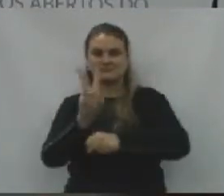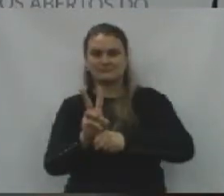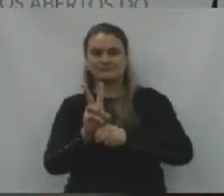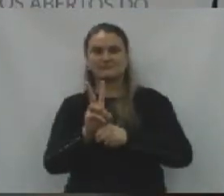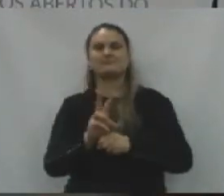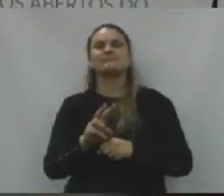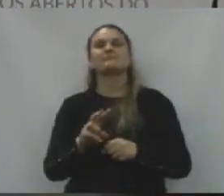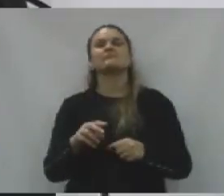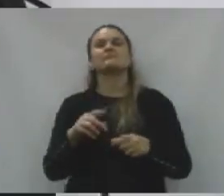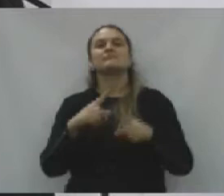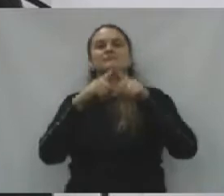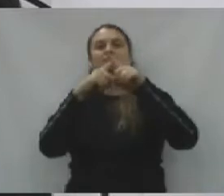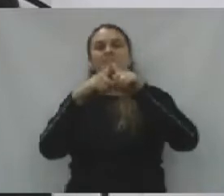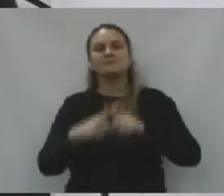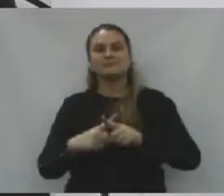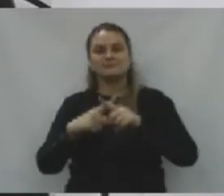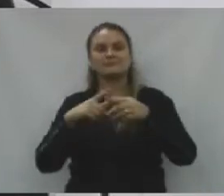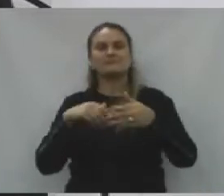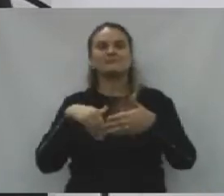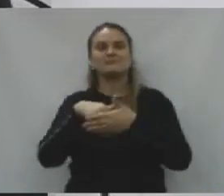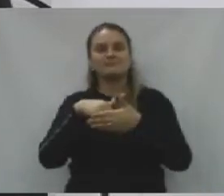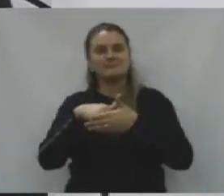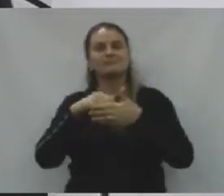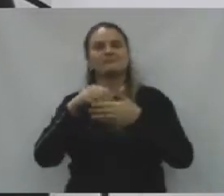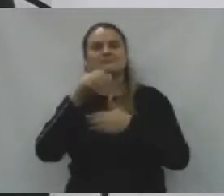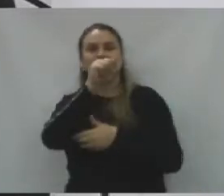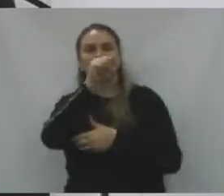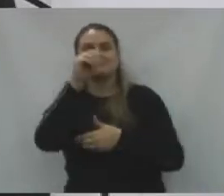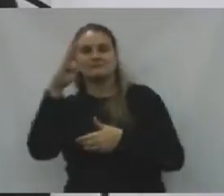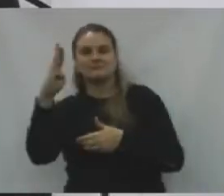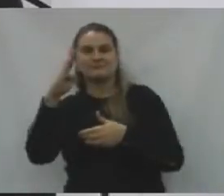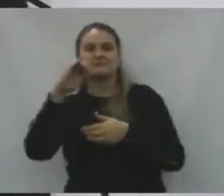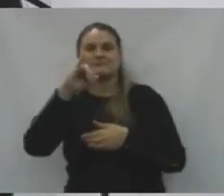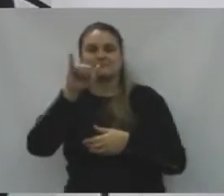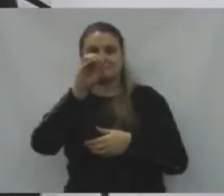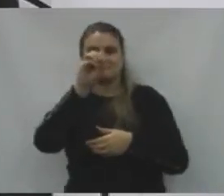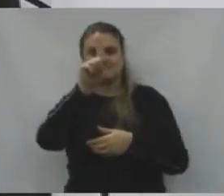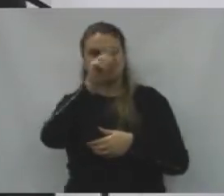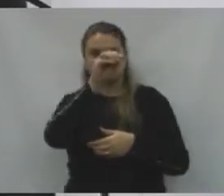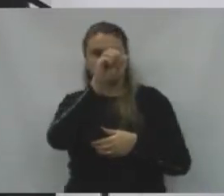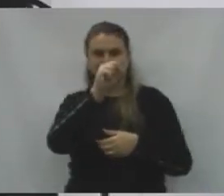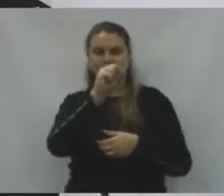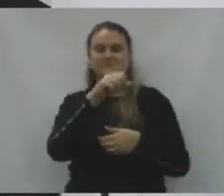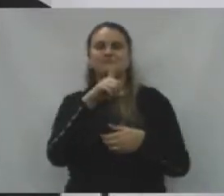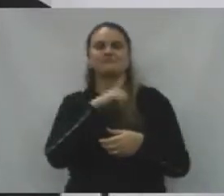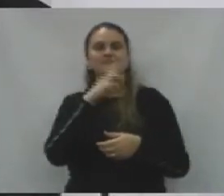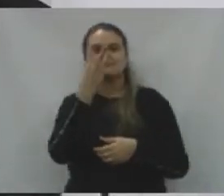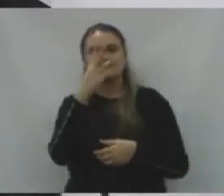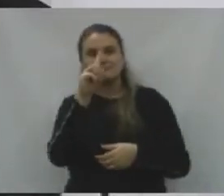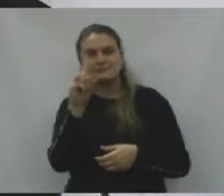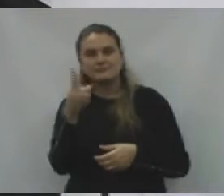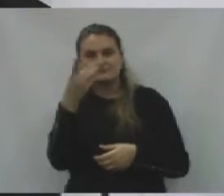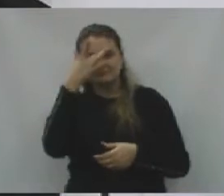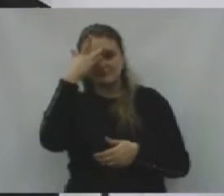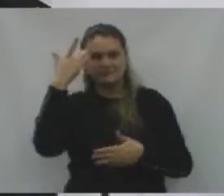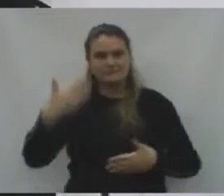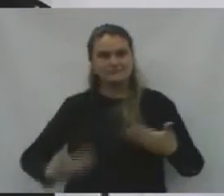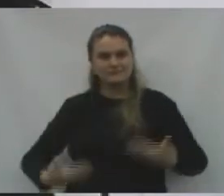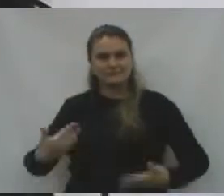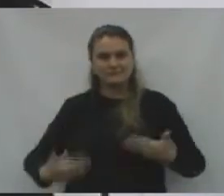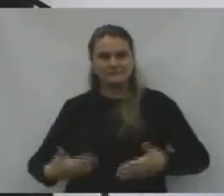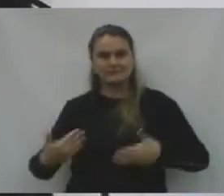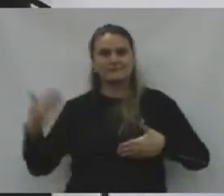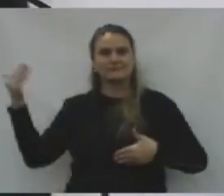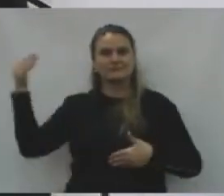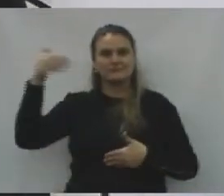do Paraná, fase final B, sem dúvida, um grande evento que trouxe mais de 3.000 atletas para a União da Vitória,